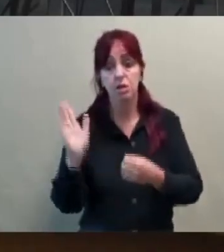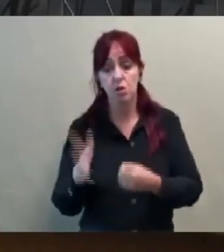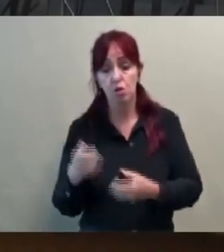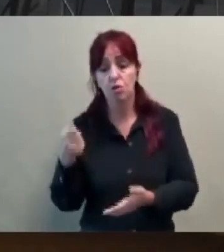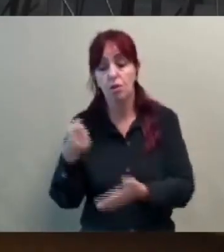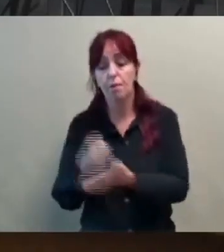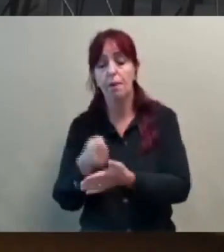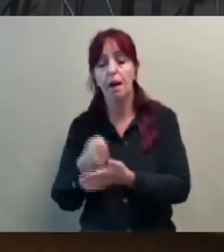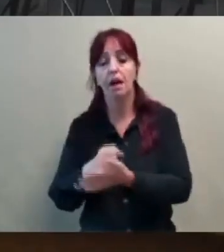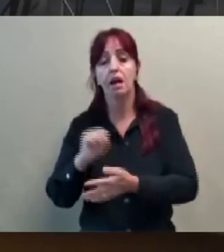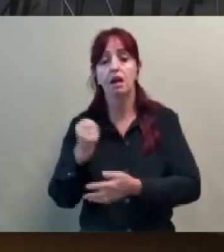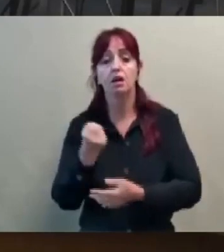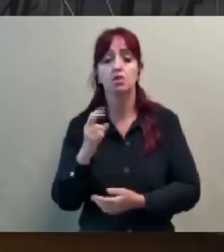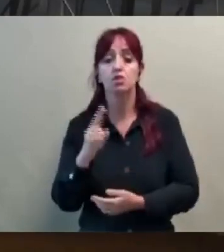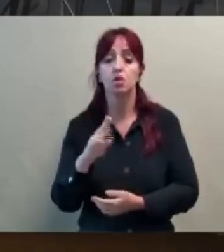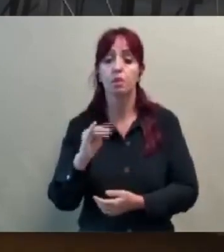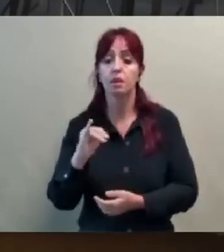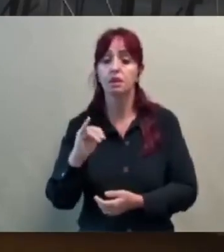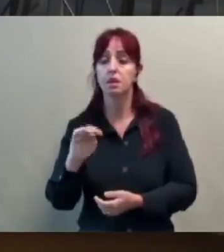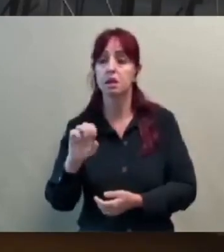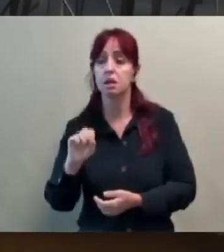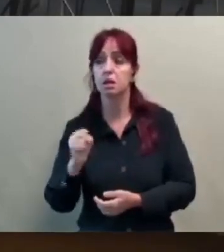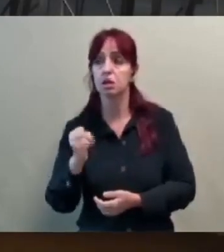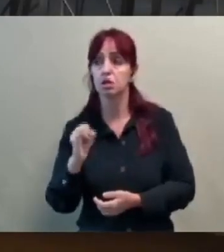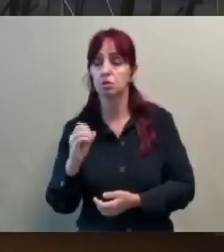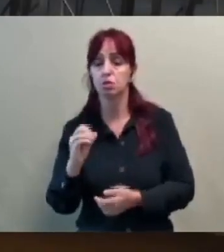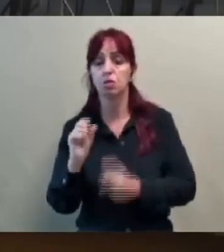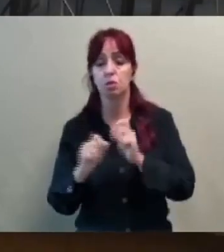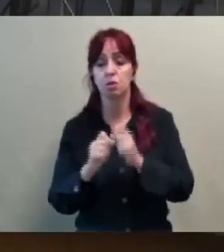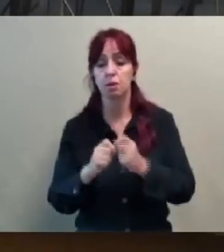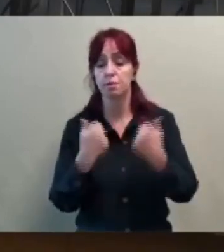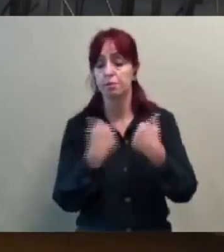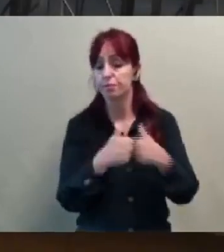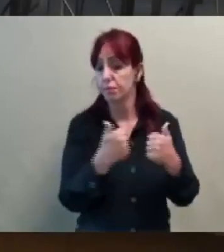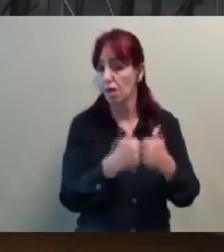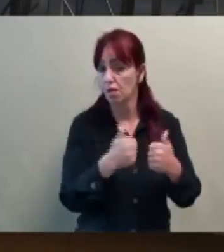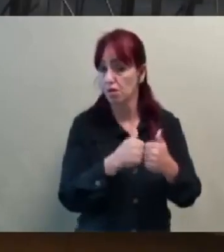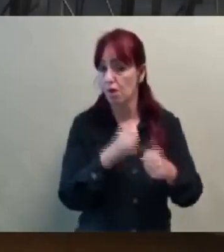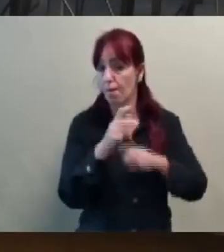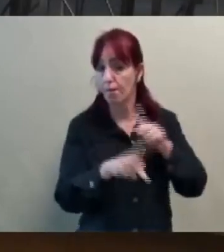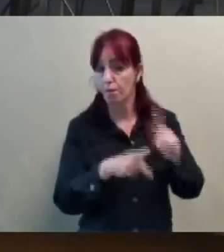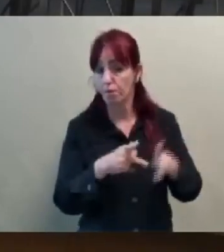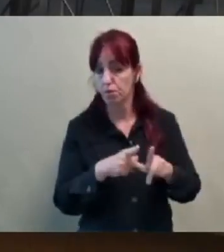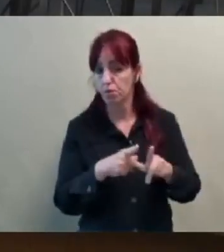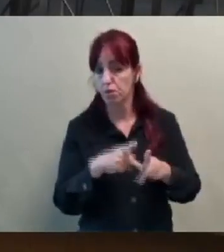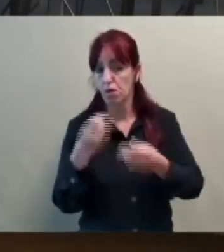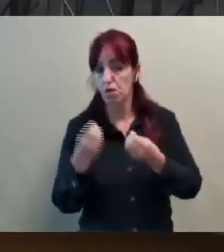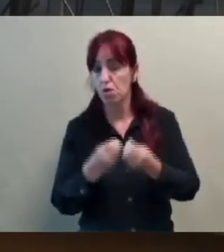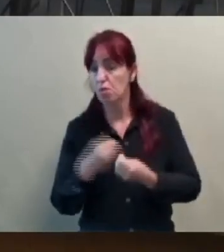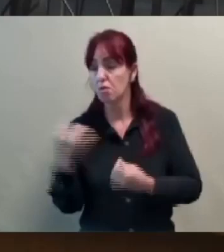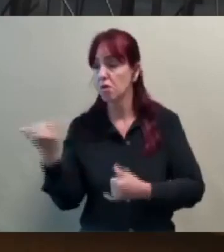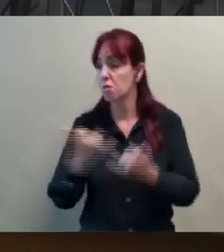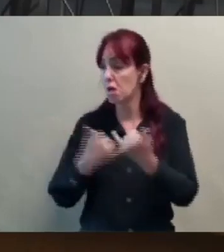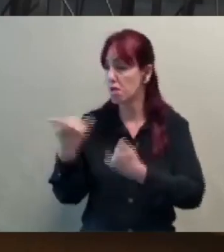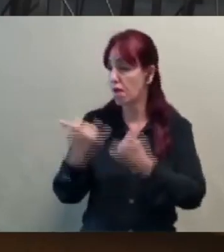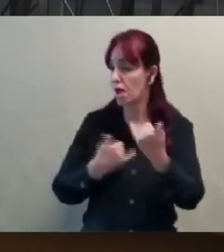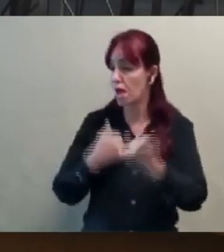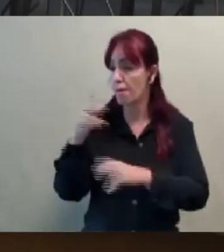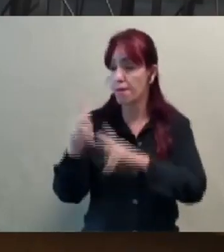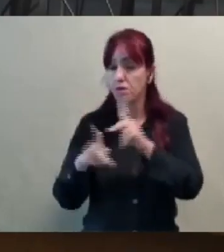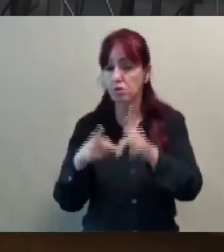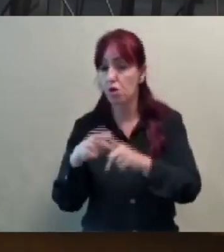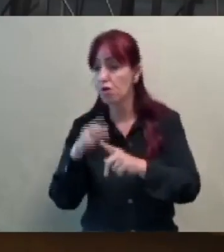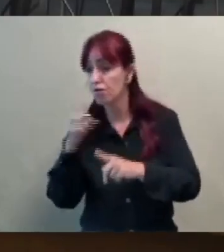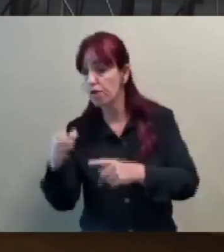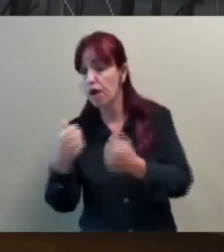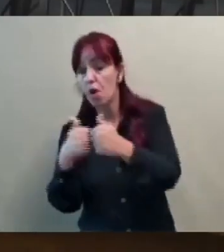subsídio ao transporte público. Não tem como a gente ficar ainda recebendo mensagem de cidadão que foi pegar o